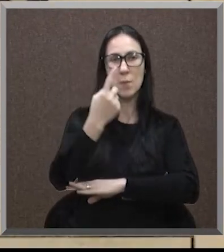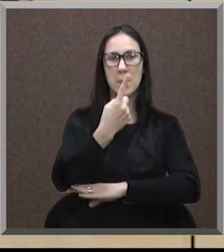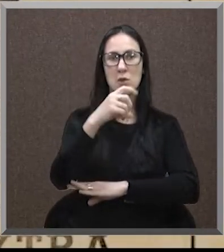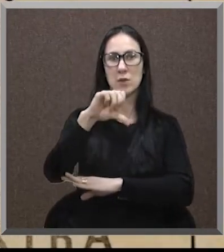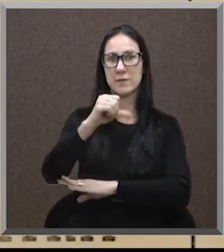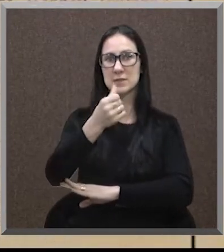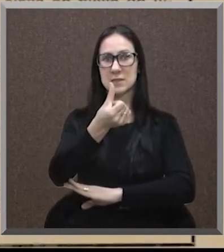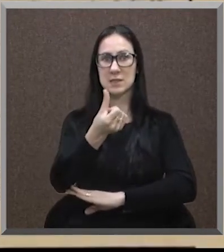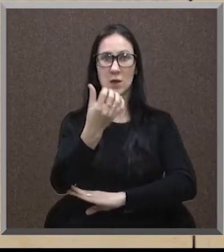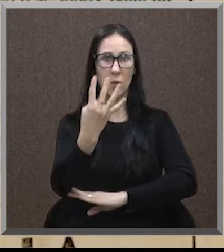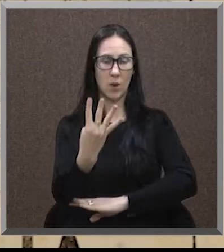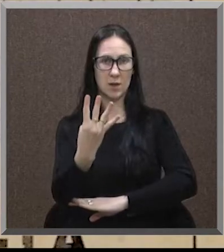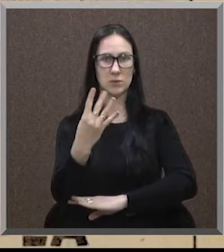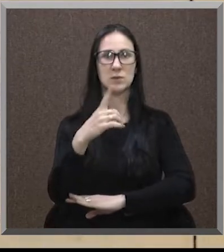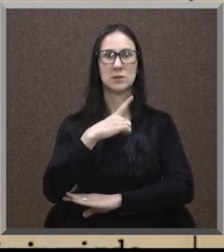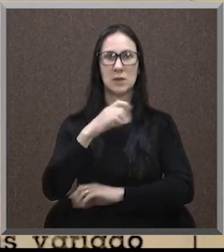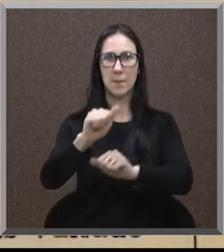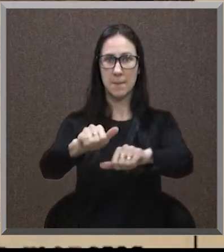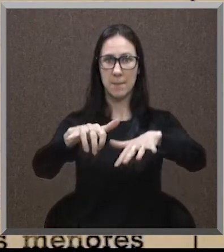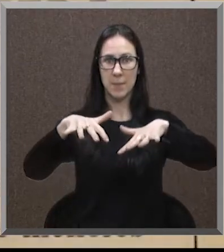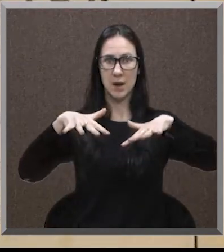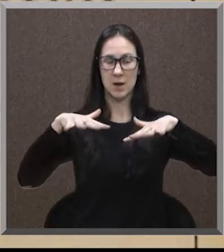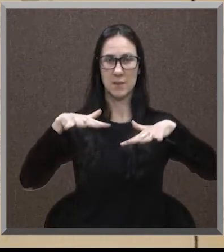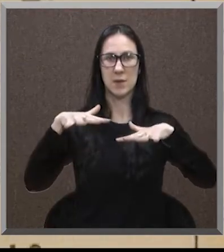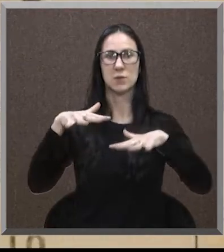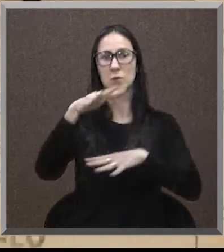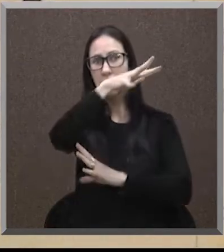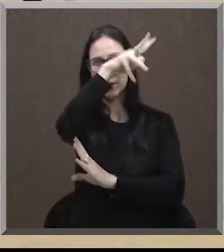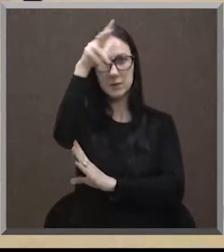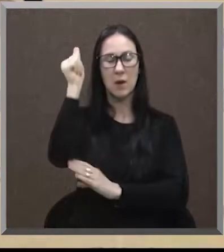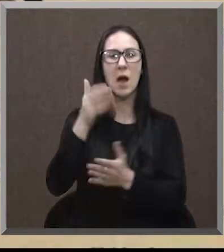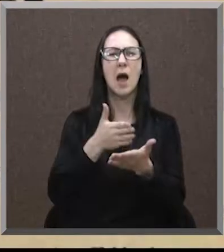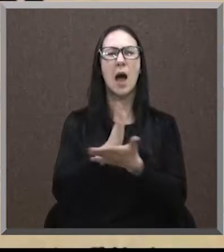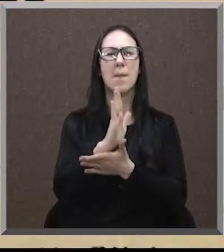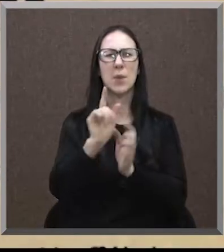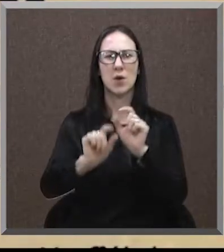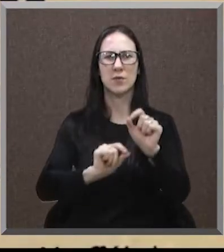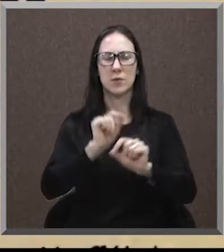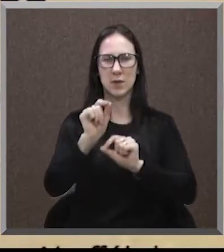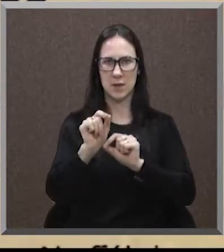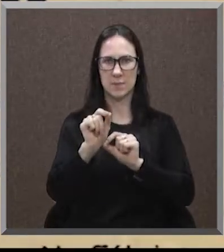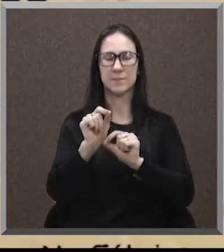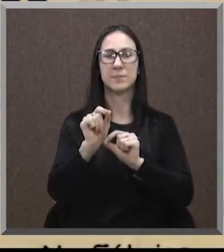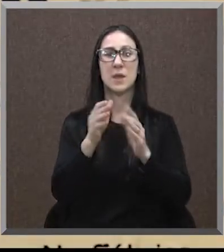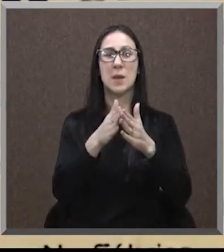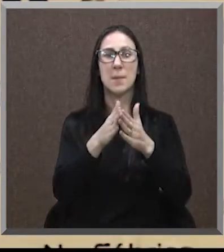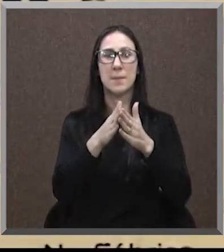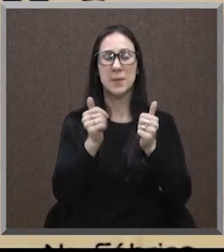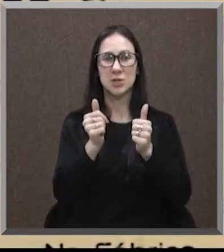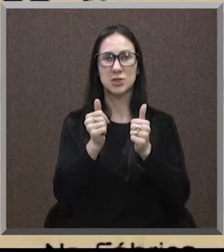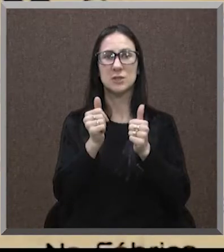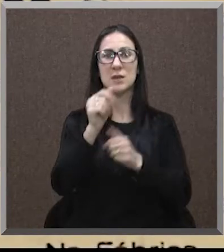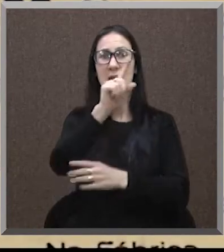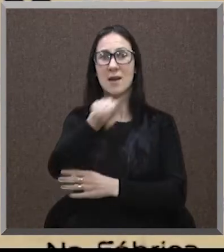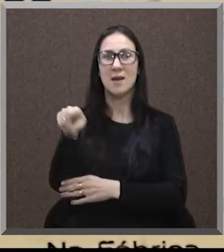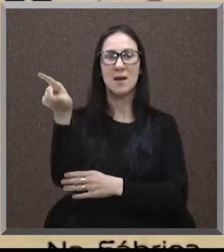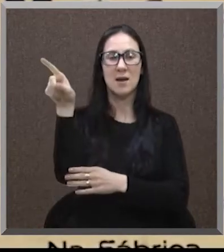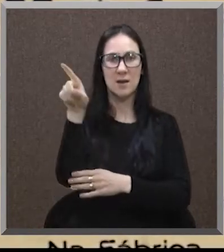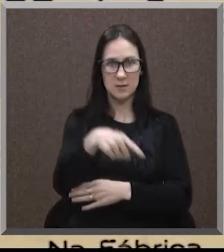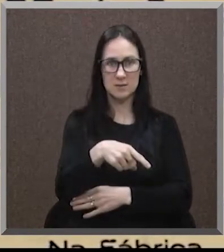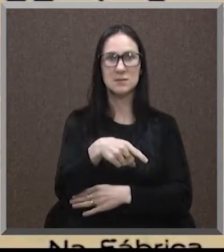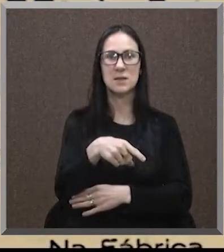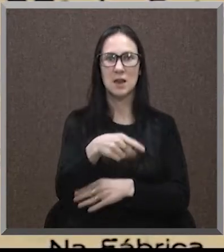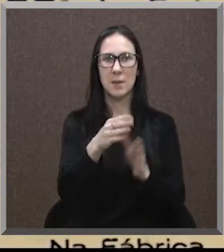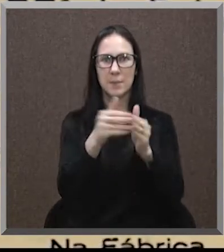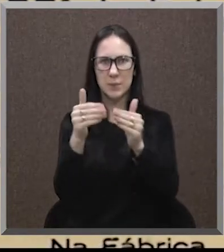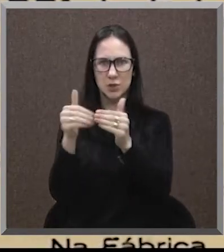1964, o Parlamento Municipal aprovou o requerimento, que solicitava a suspensão de mandatos dos vereadores e suplentes que